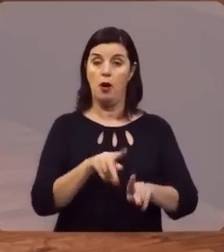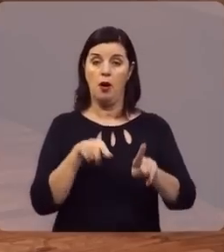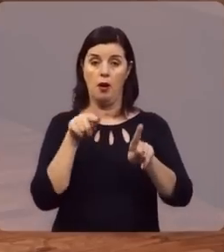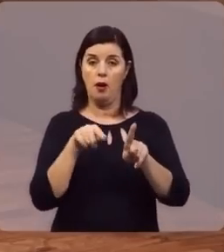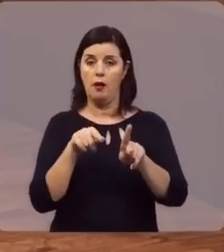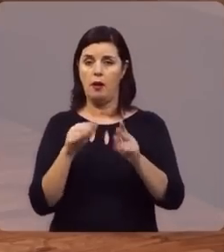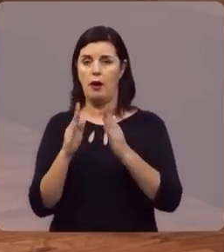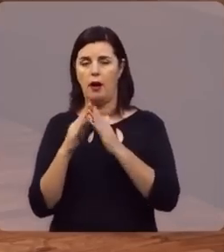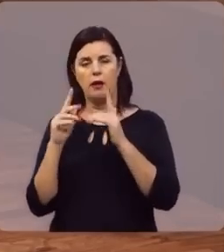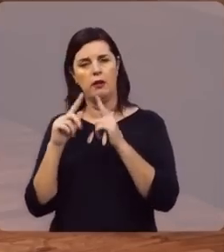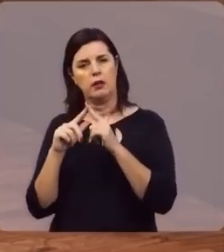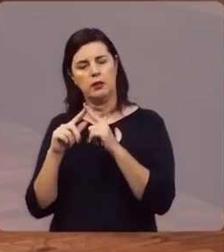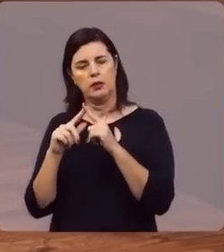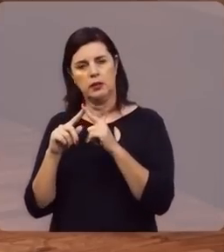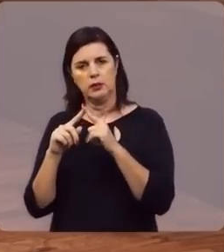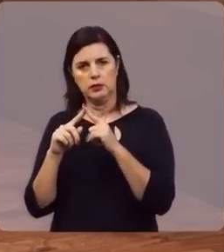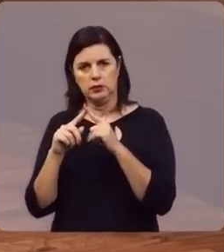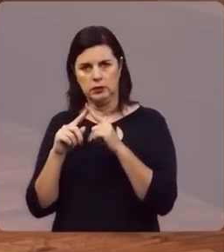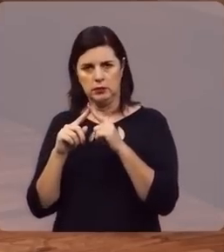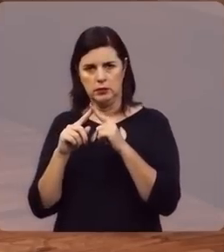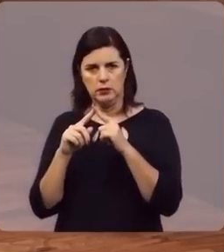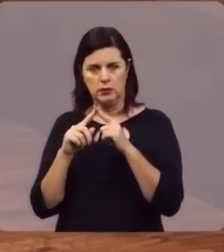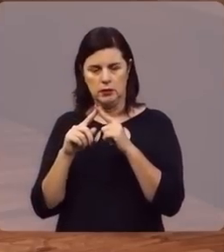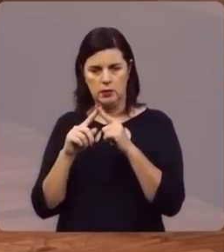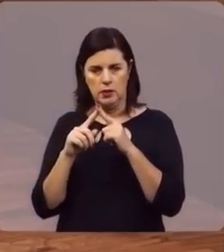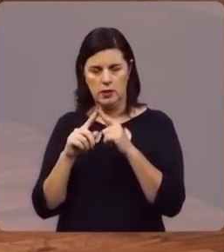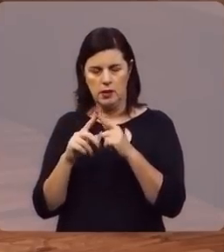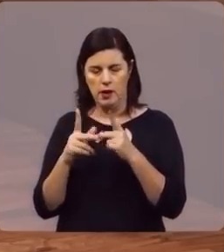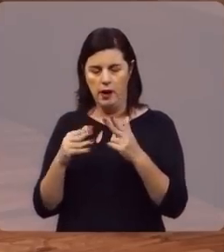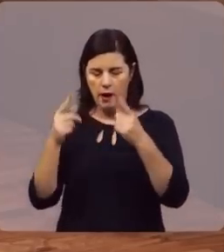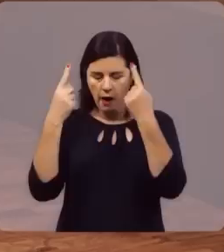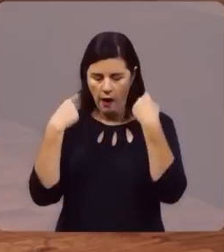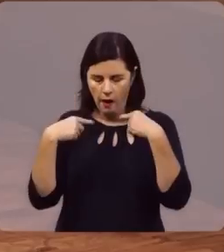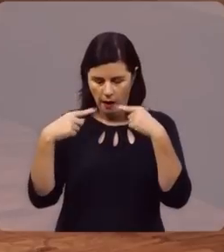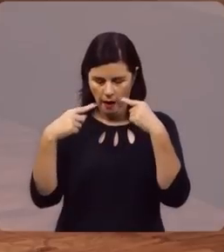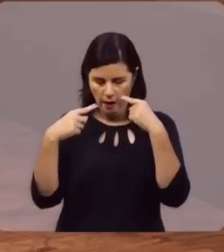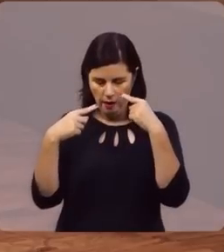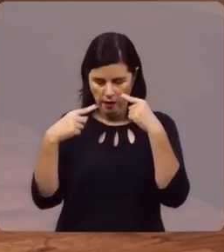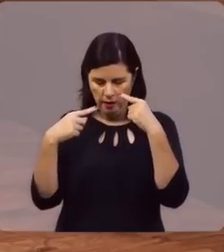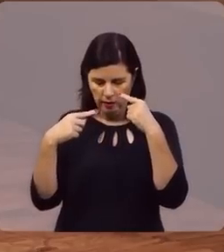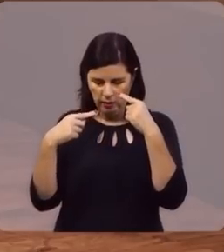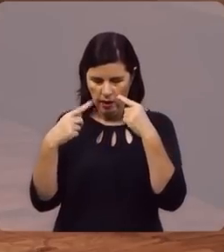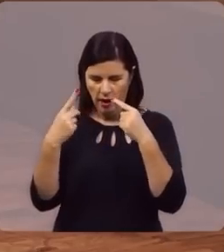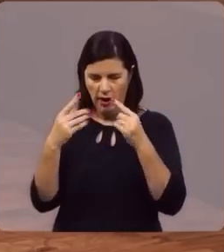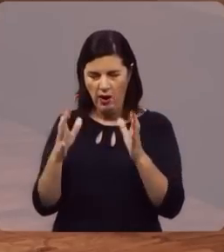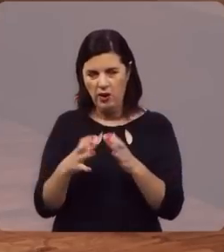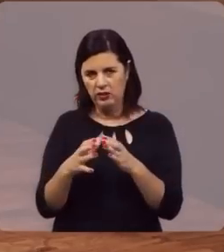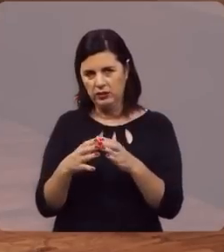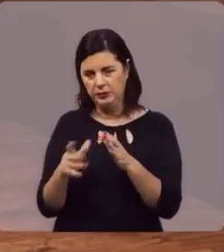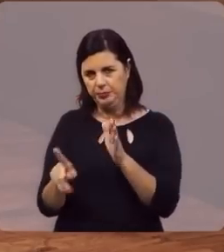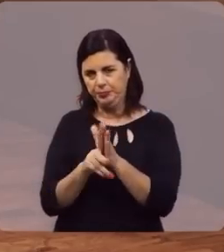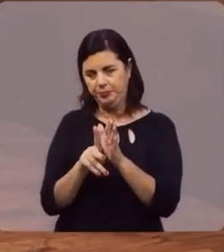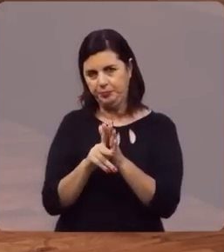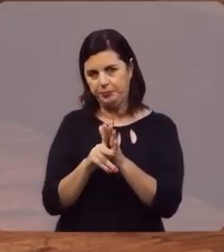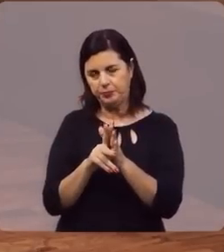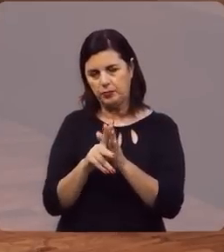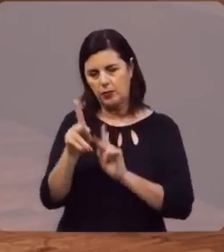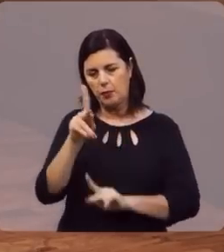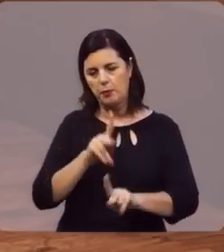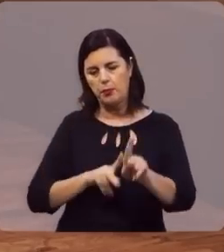esse povo é a igreja é só as suas ovelhas é o seu rebanho